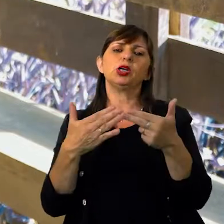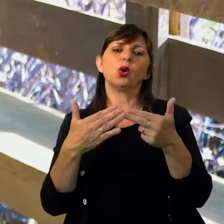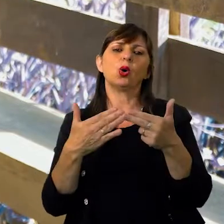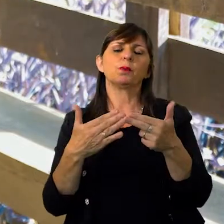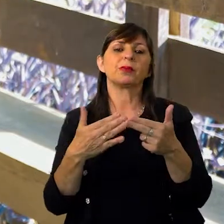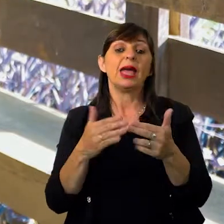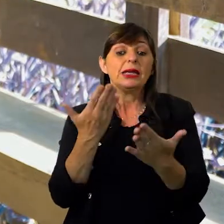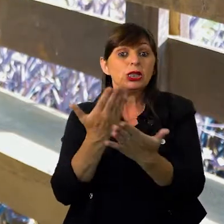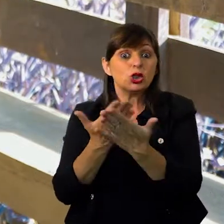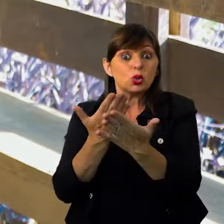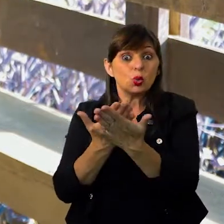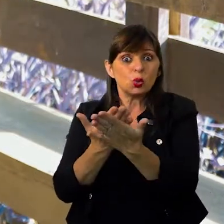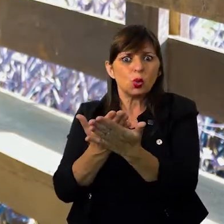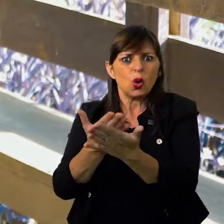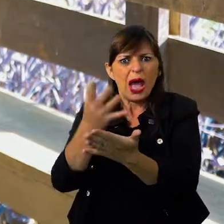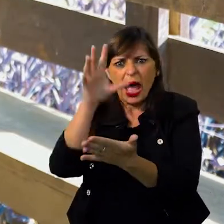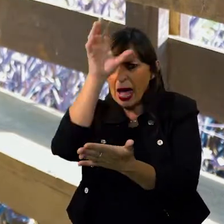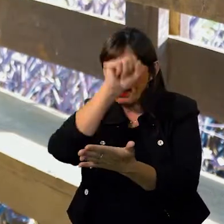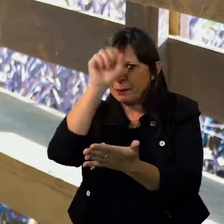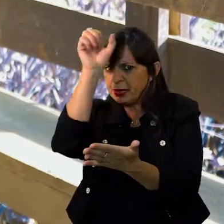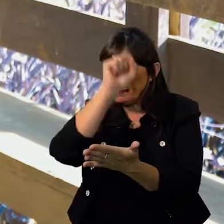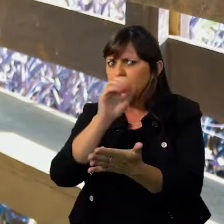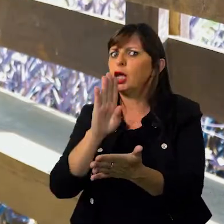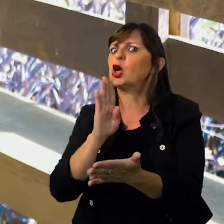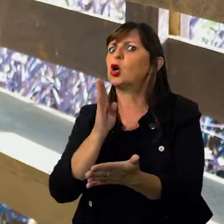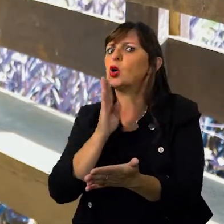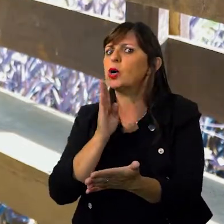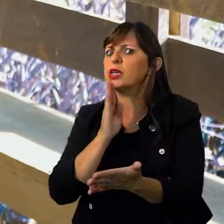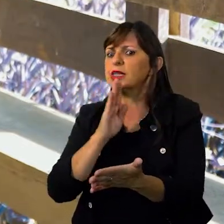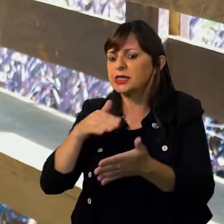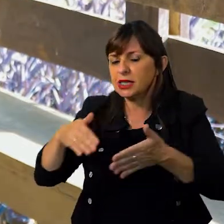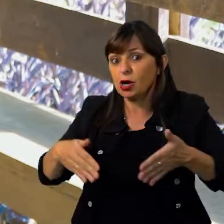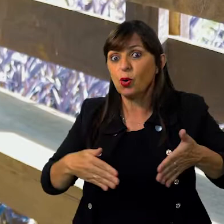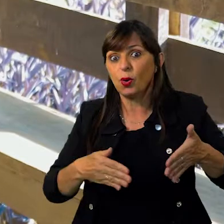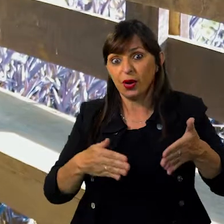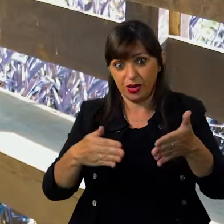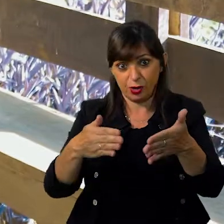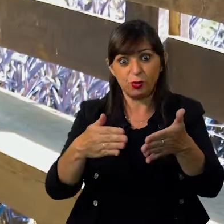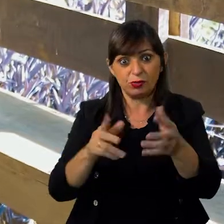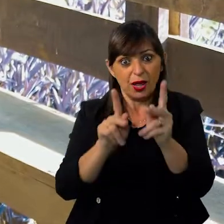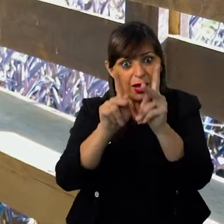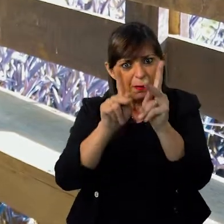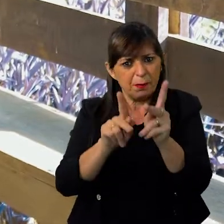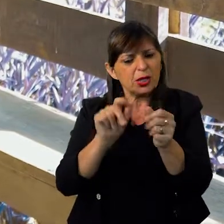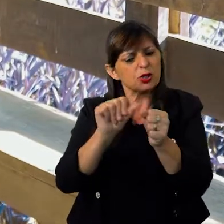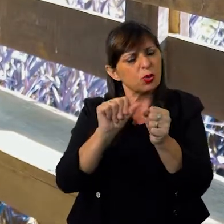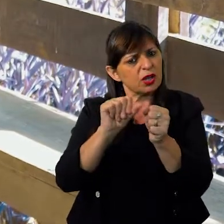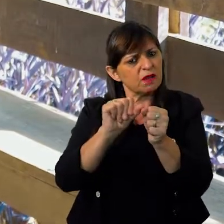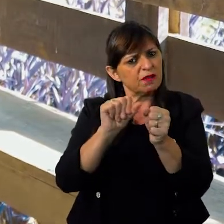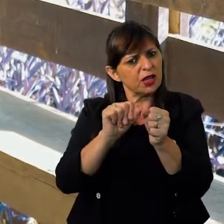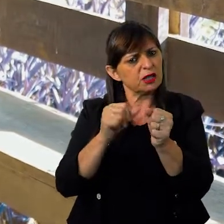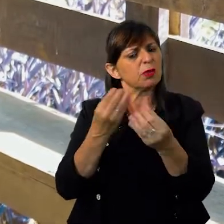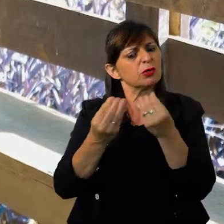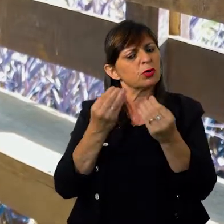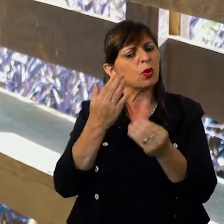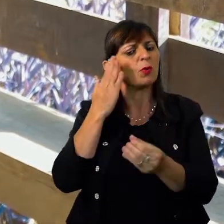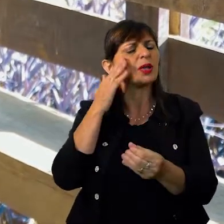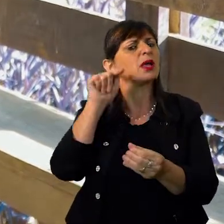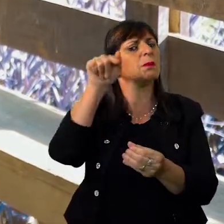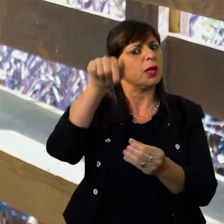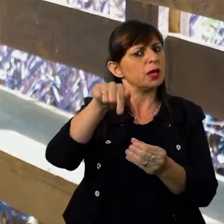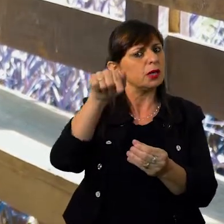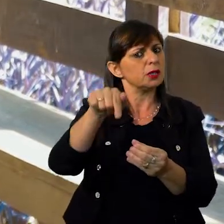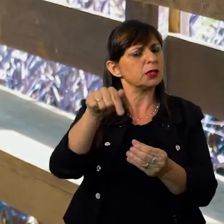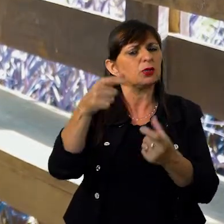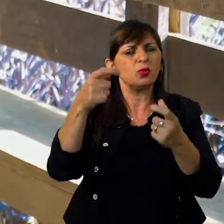elegante que você não gosta que fala só falou a respeito da do estudo do Rio do salto do yucumã é que tem uma pessoa que